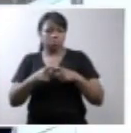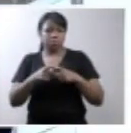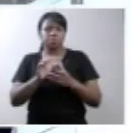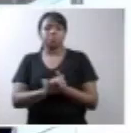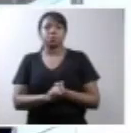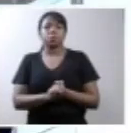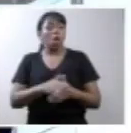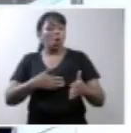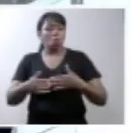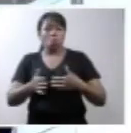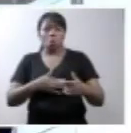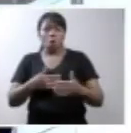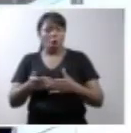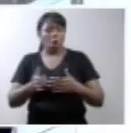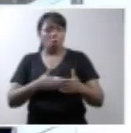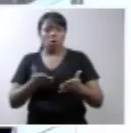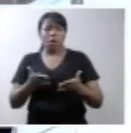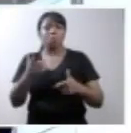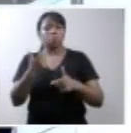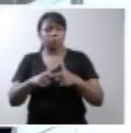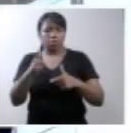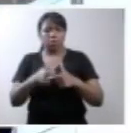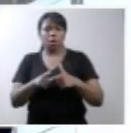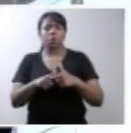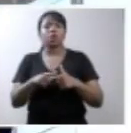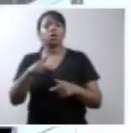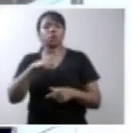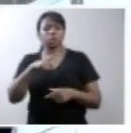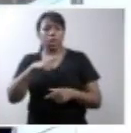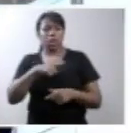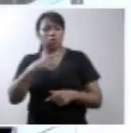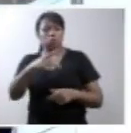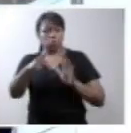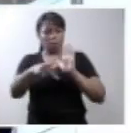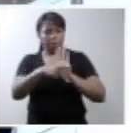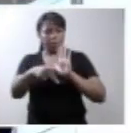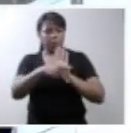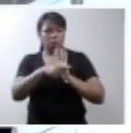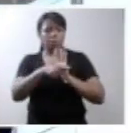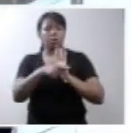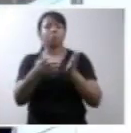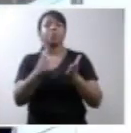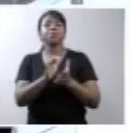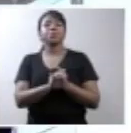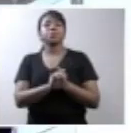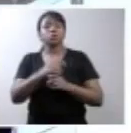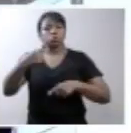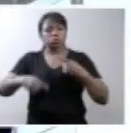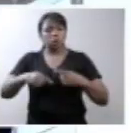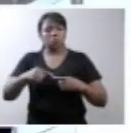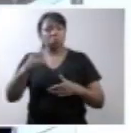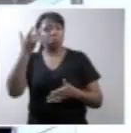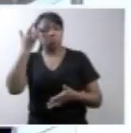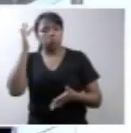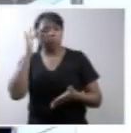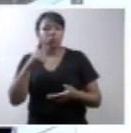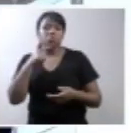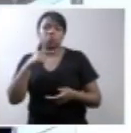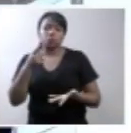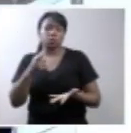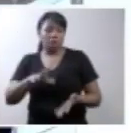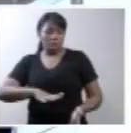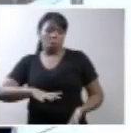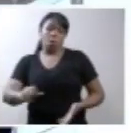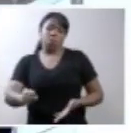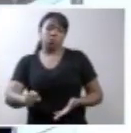atos médicos qualquer manipulação nuro com o fim de levá-la a sua expulsão é sem